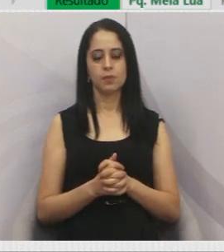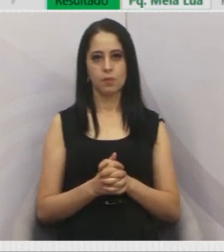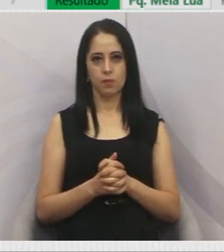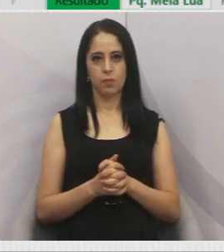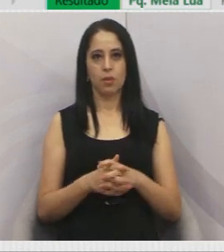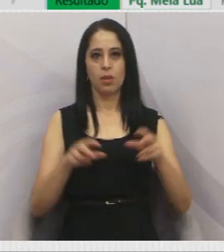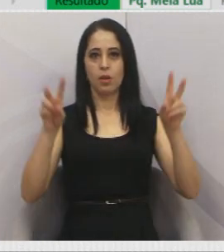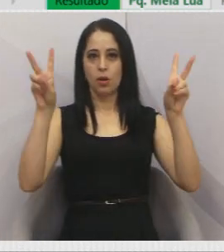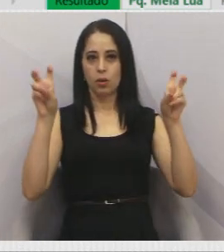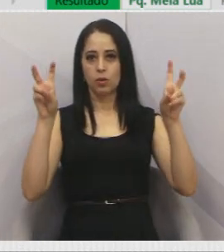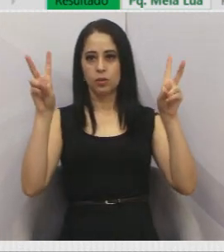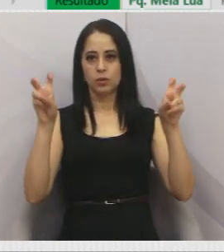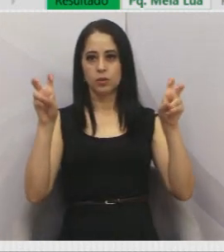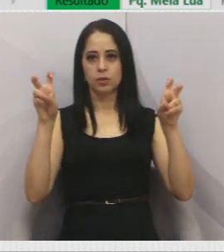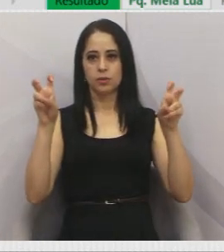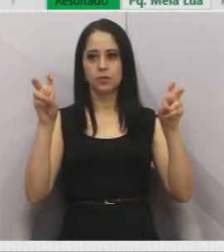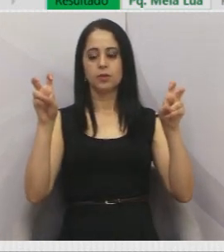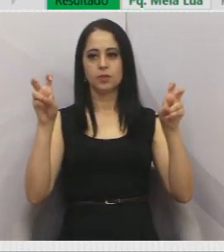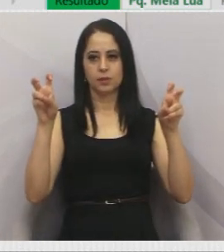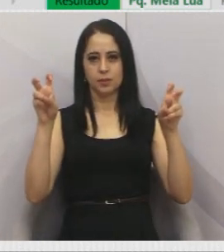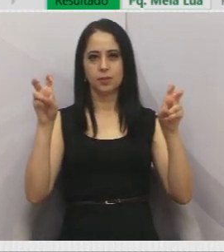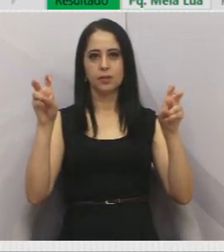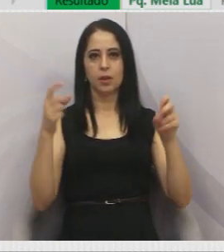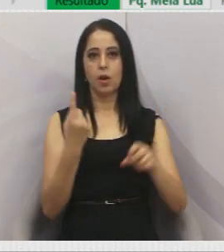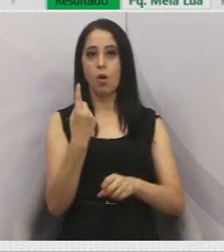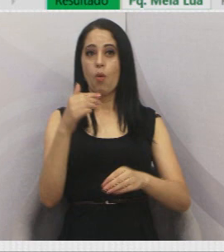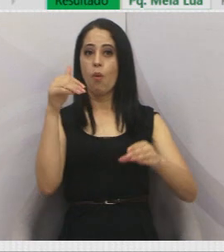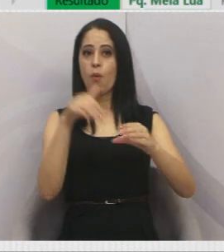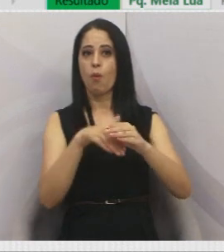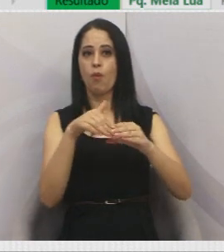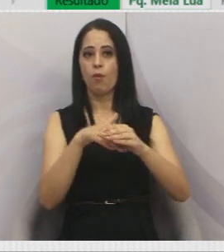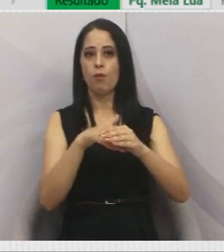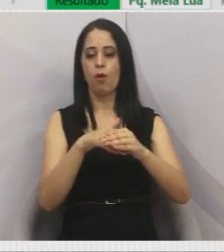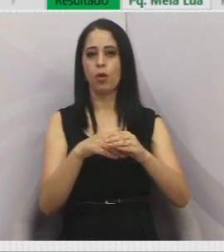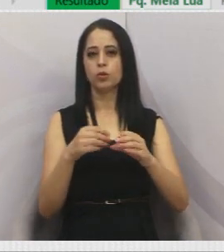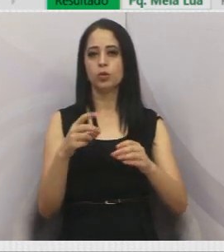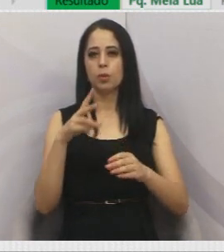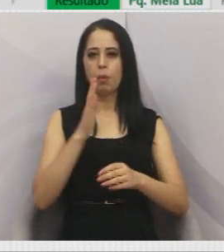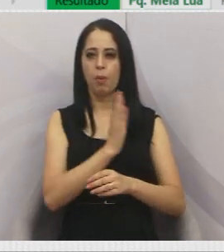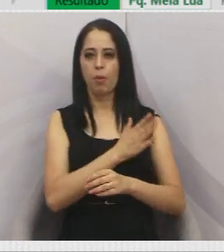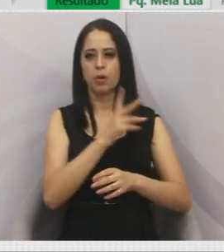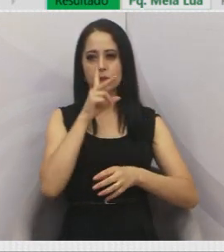Segmento movimentos populares e ou coletivos, um voto Quilombo Coração Valente.